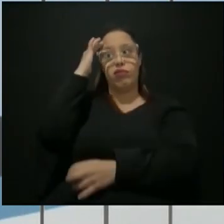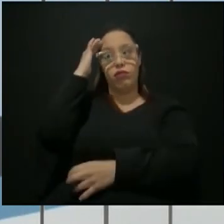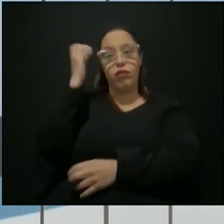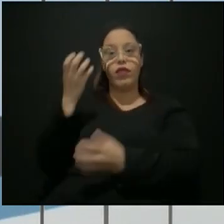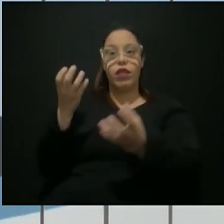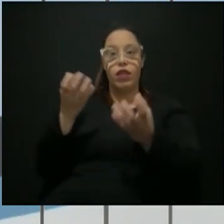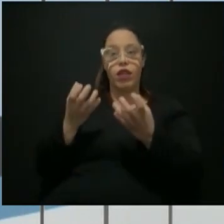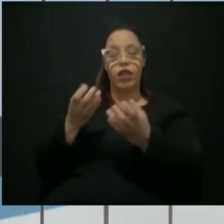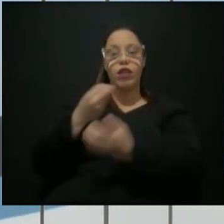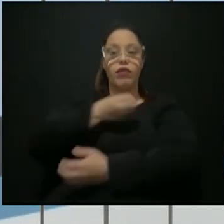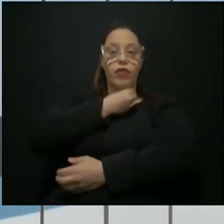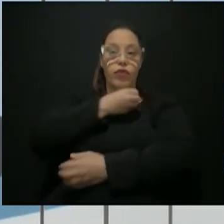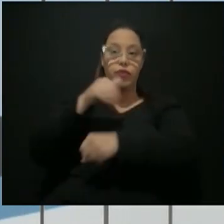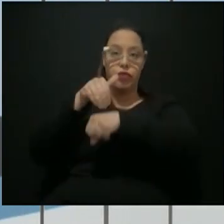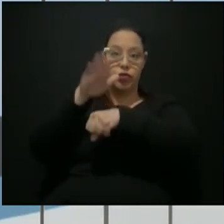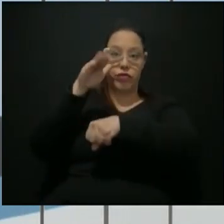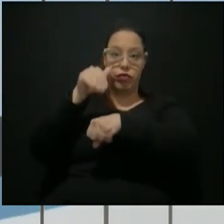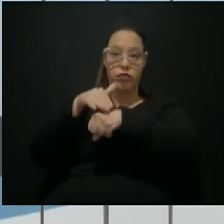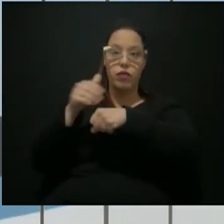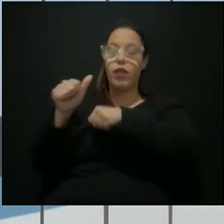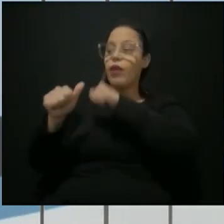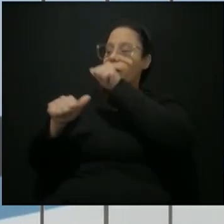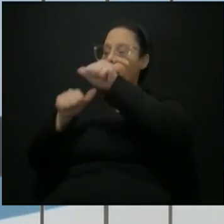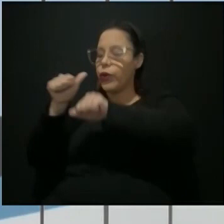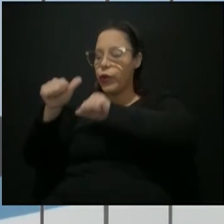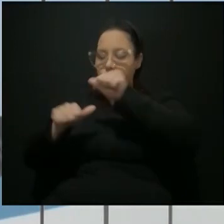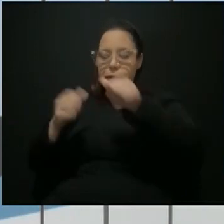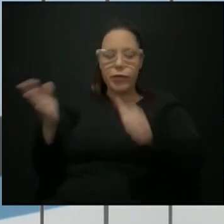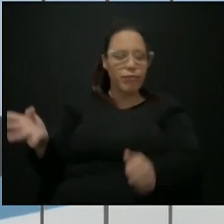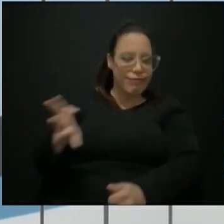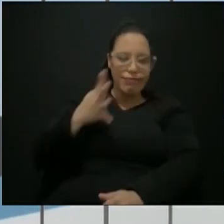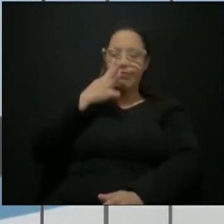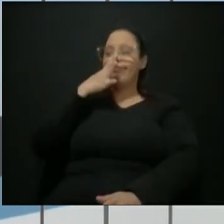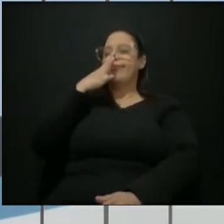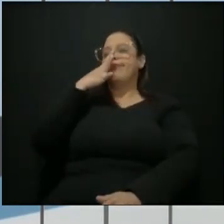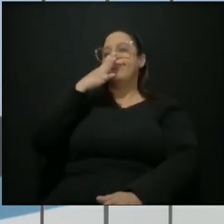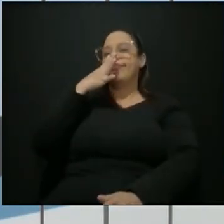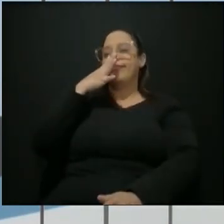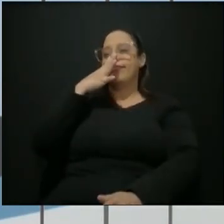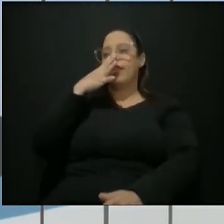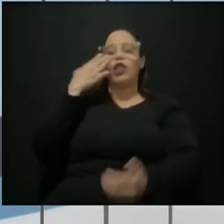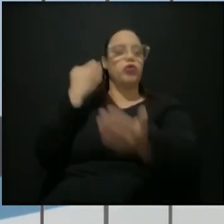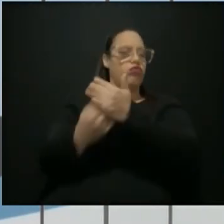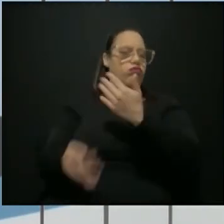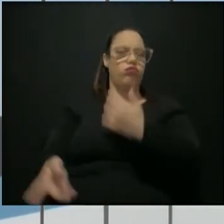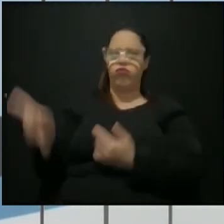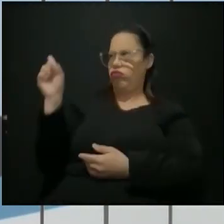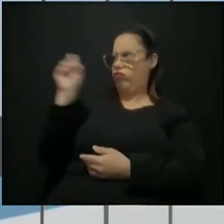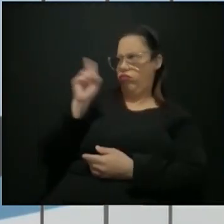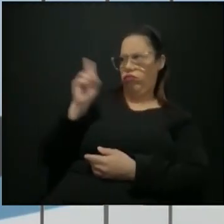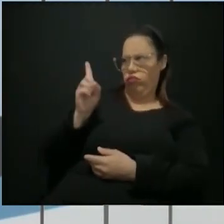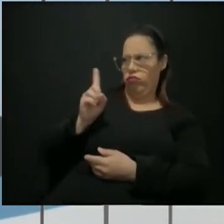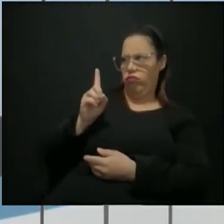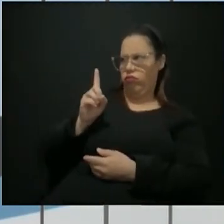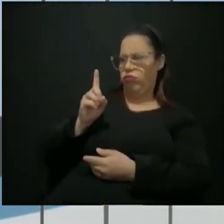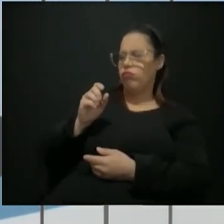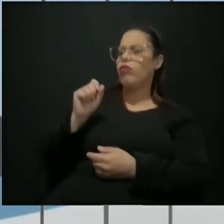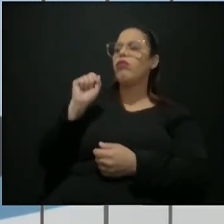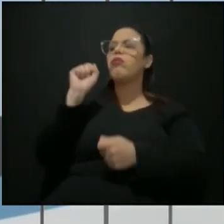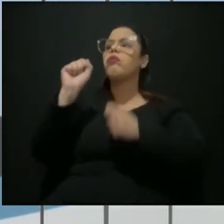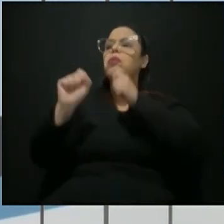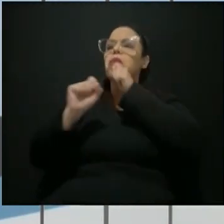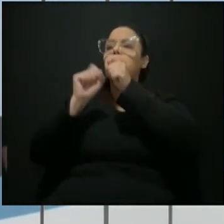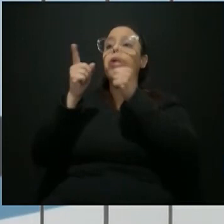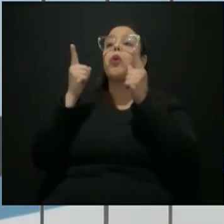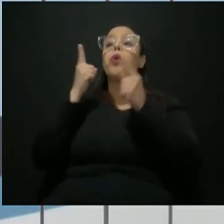está realmente em quem viveu mais e tem para trocar e para inspirar, muito a inspirar. Então a gente não perdeu isso não, acho que é uma questão mais